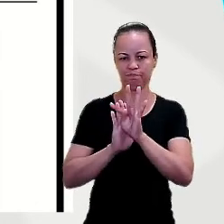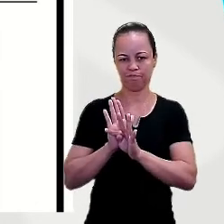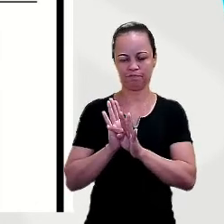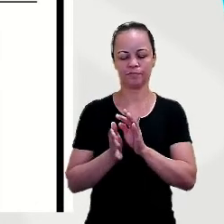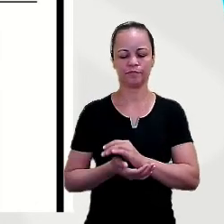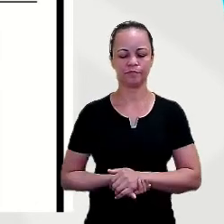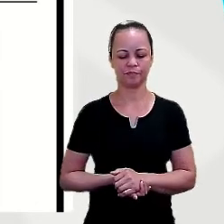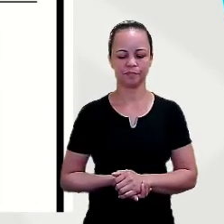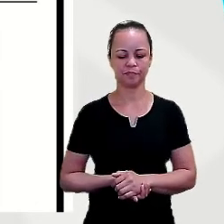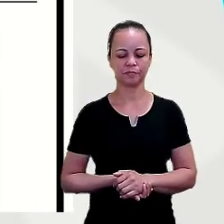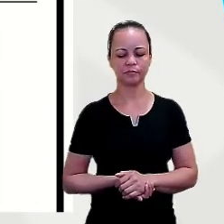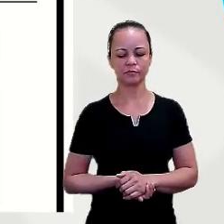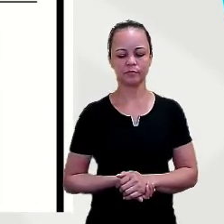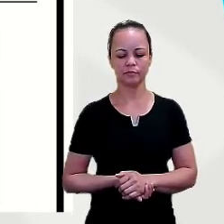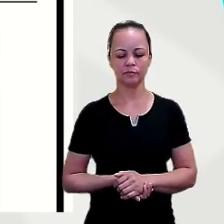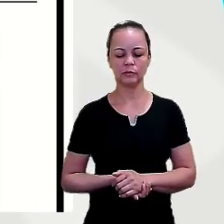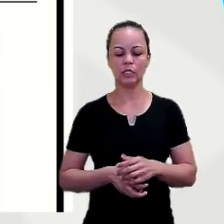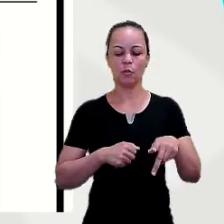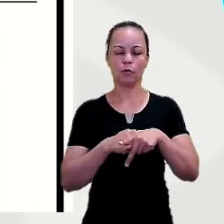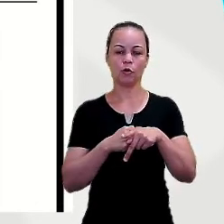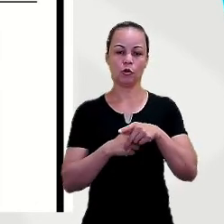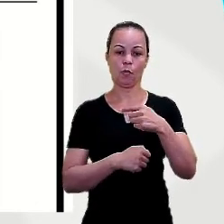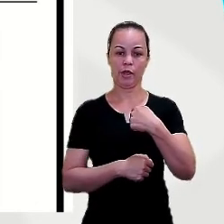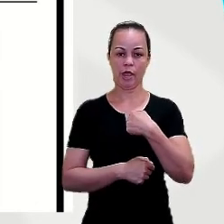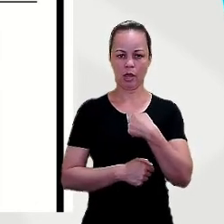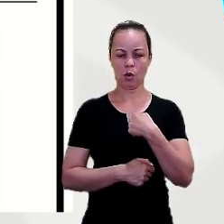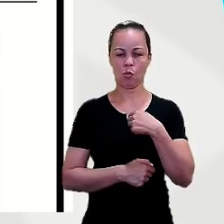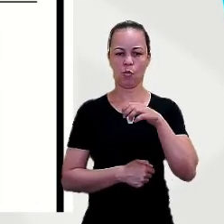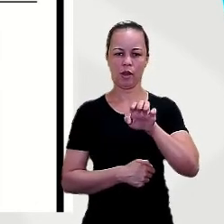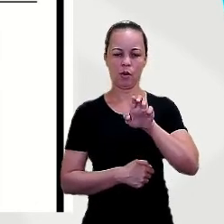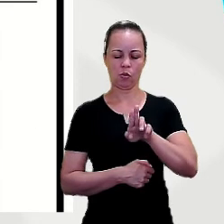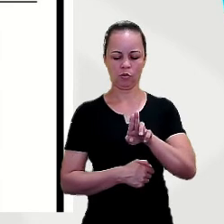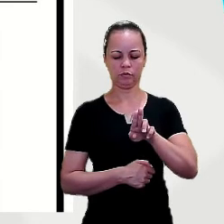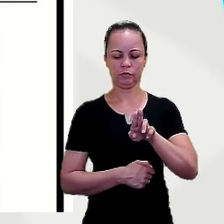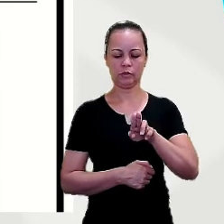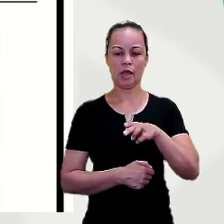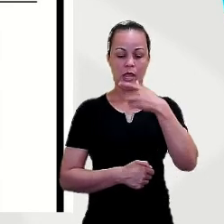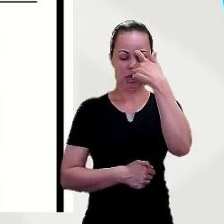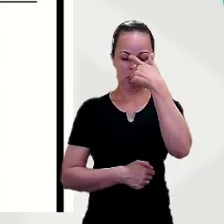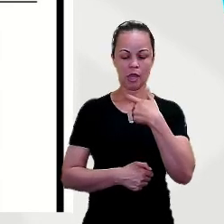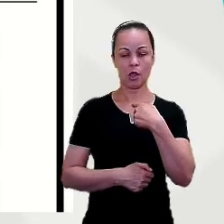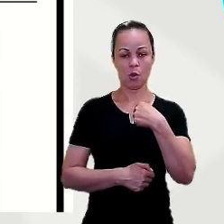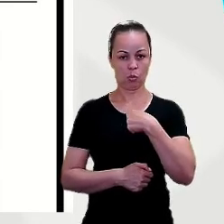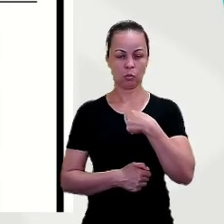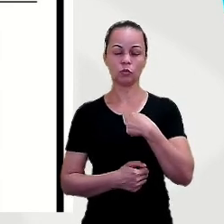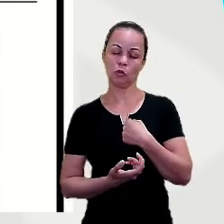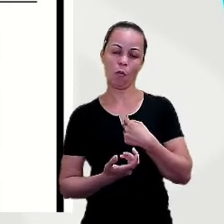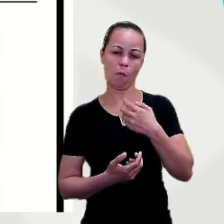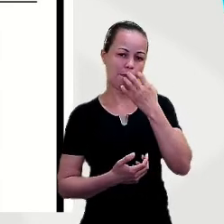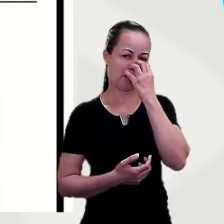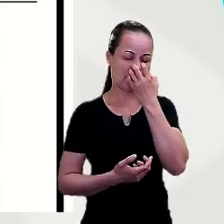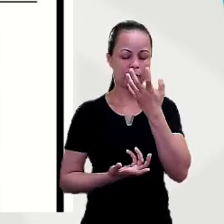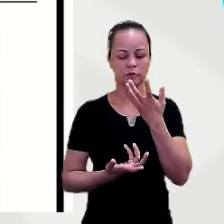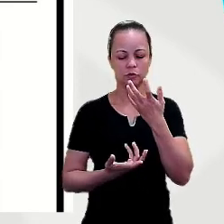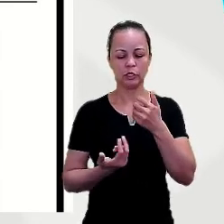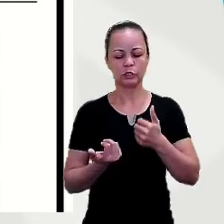E o pronome eu? Eu sou um palhaço. Substitui quem? O